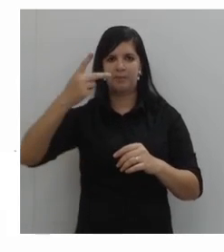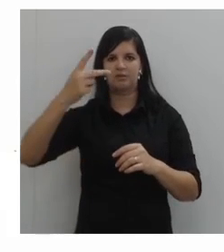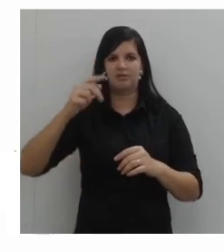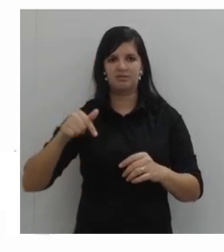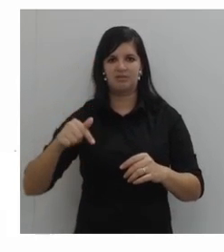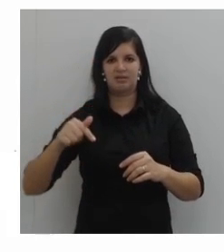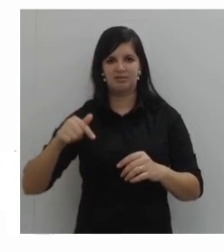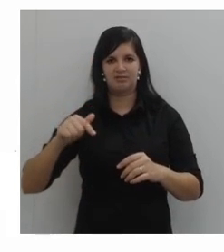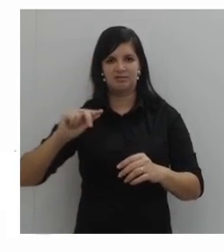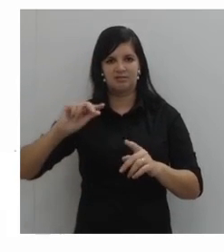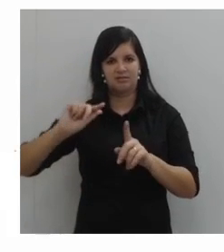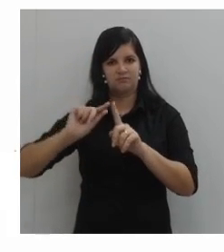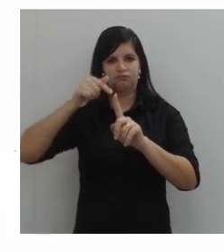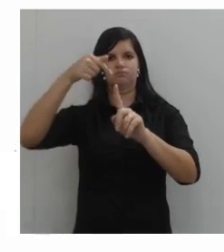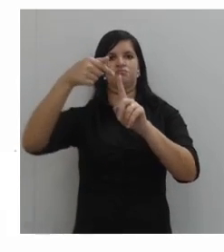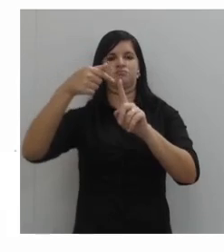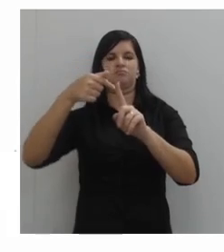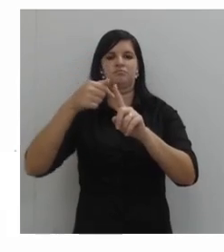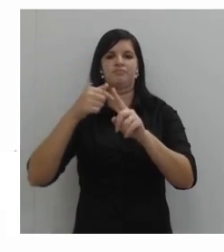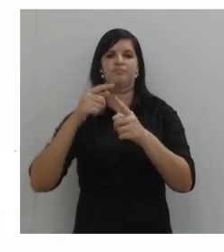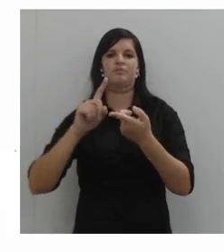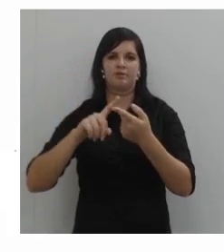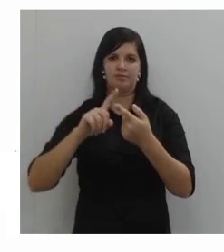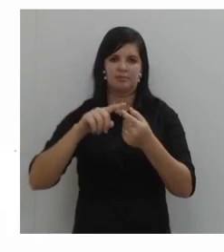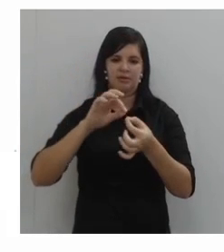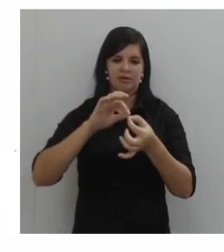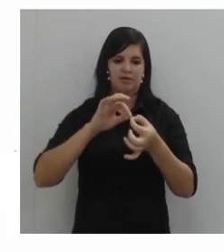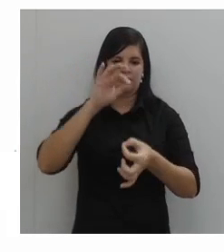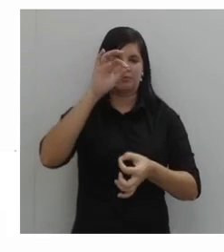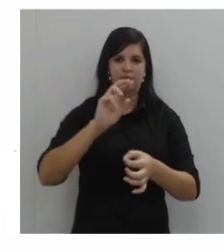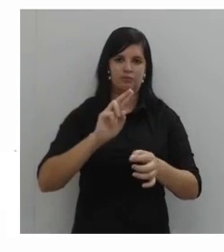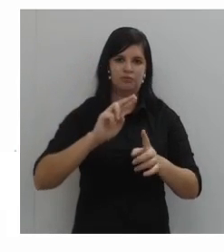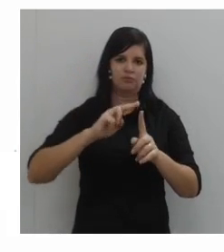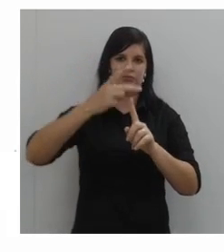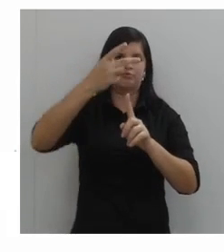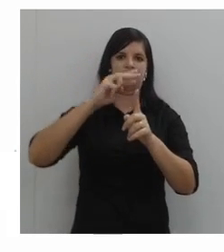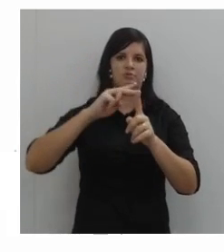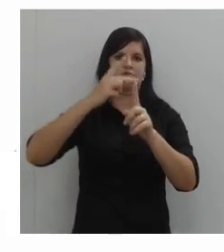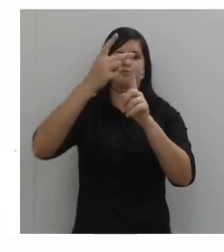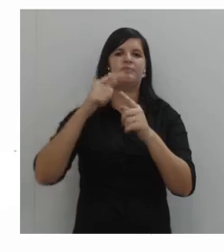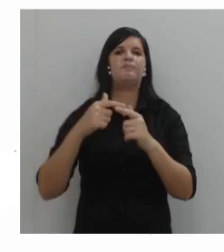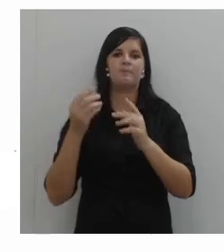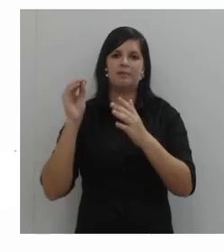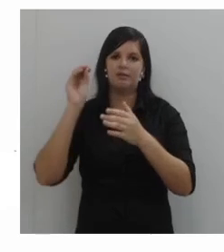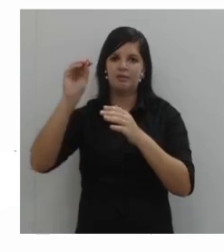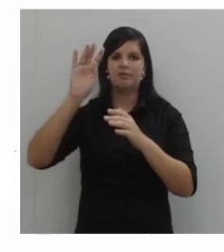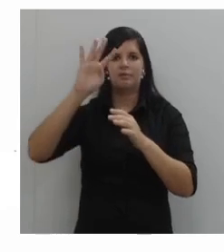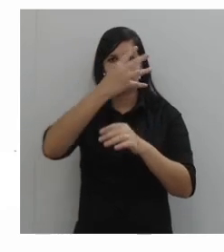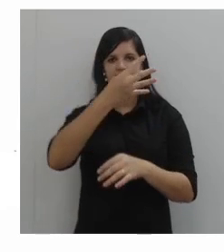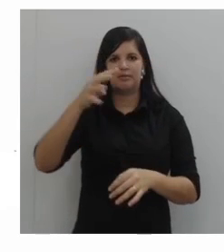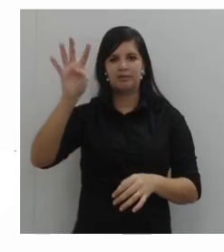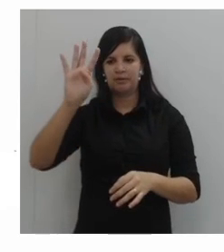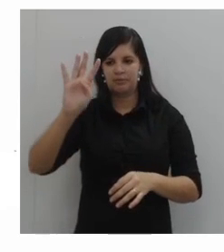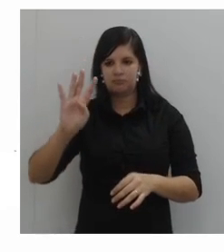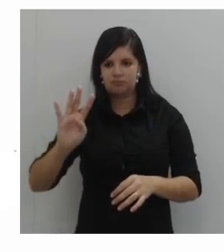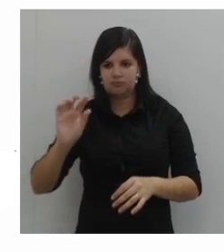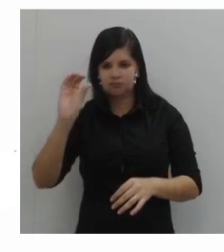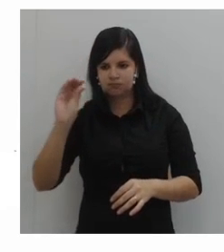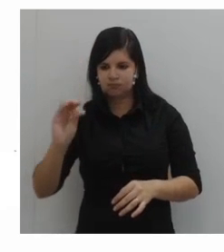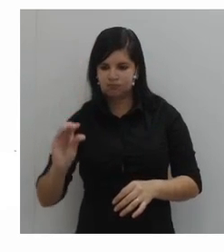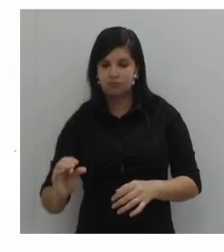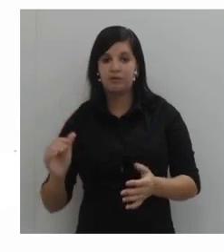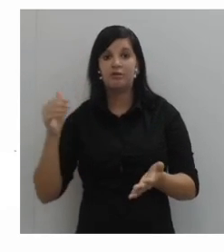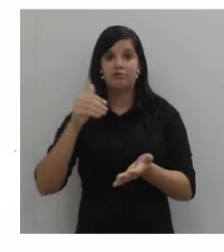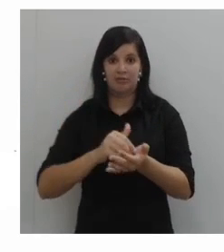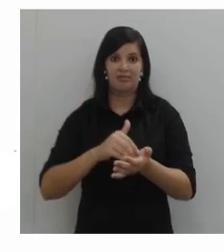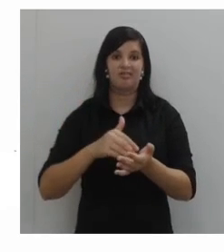em 7 e a altura está aumentando de 2 em 2. Então você vai preenchendo a tabela até chegar no 91 e ver